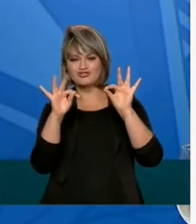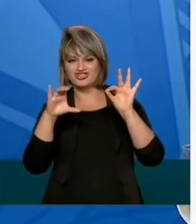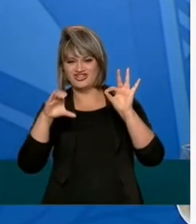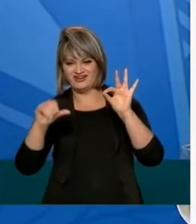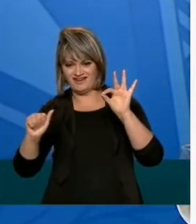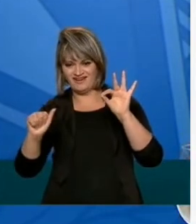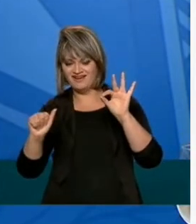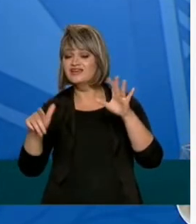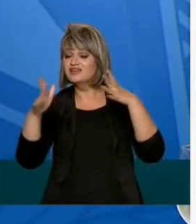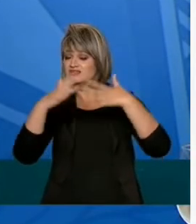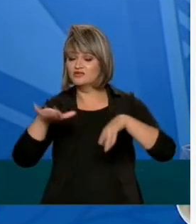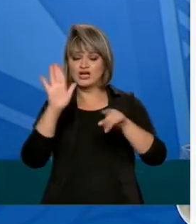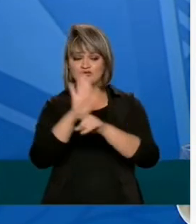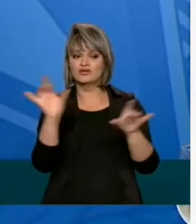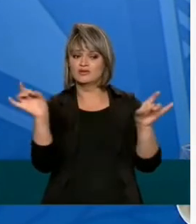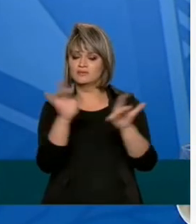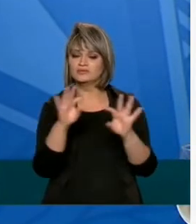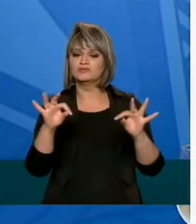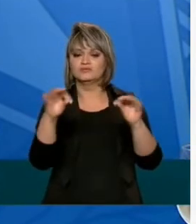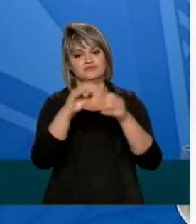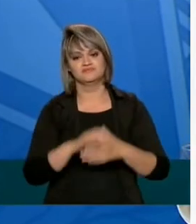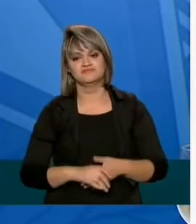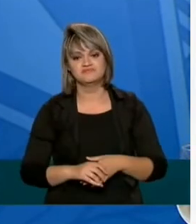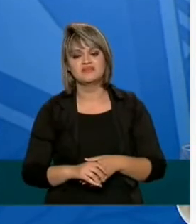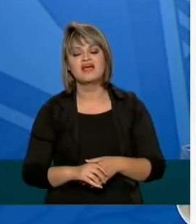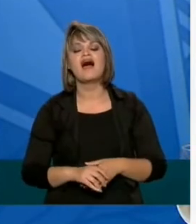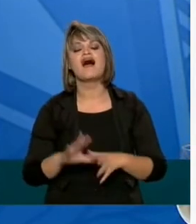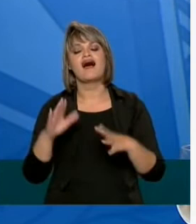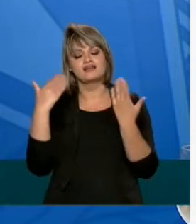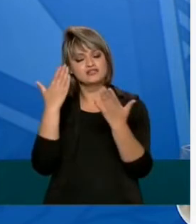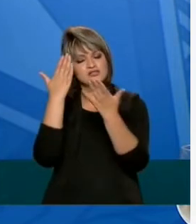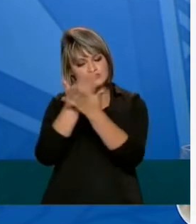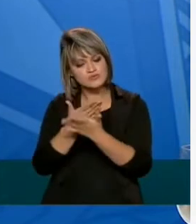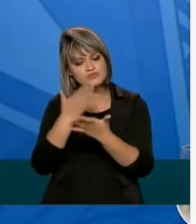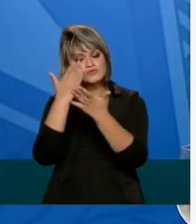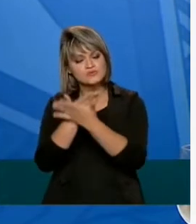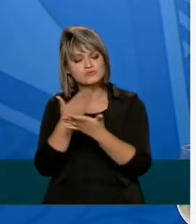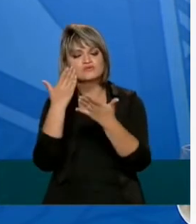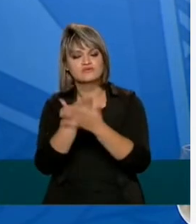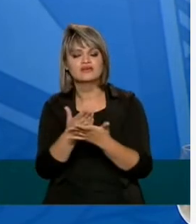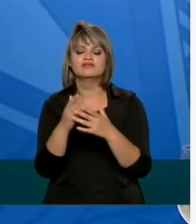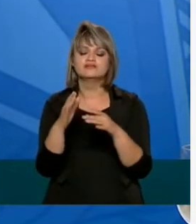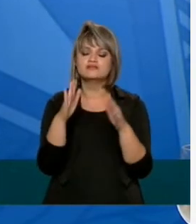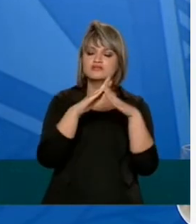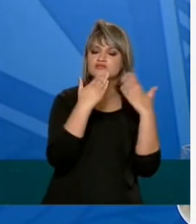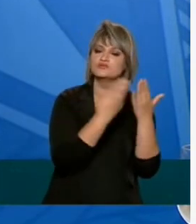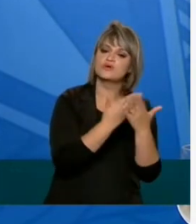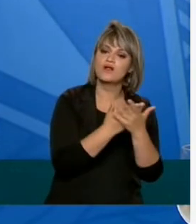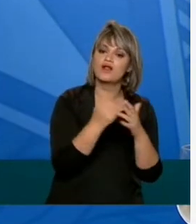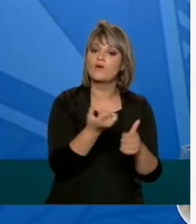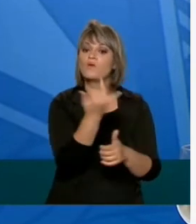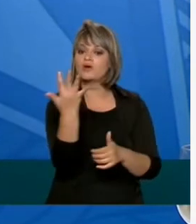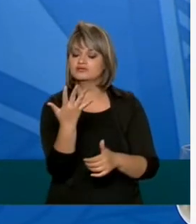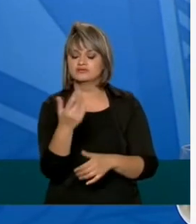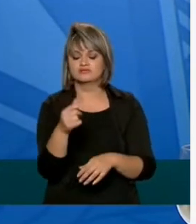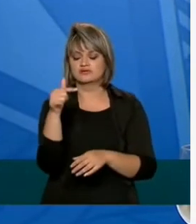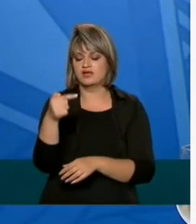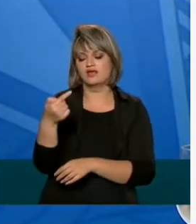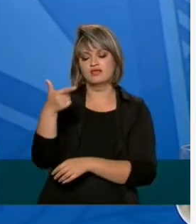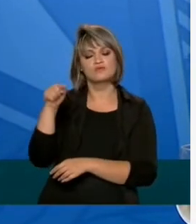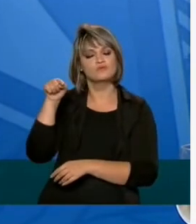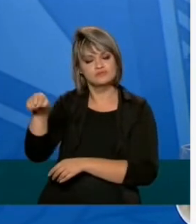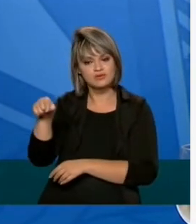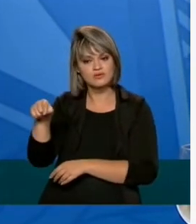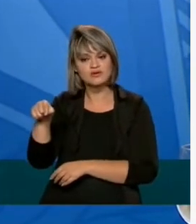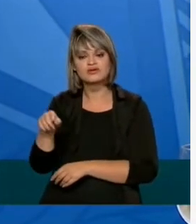estão contemplados. Aí fizemos um estudo onde a gente levantou o número das escolas, essas 72 mil escolas